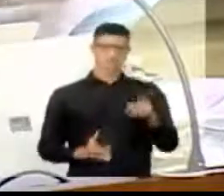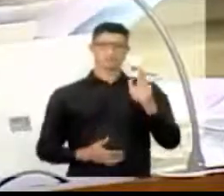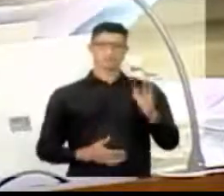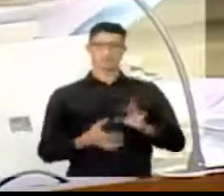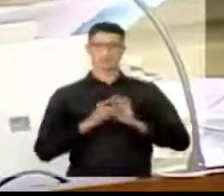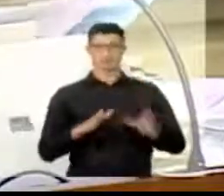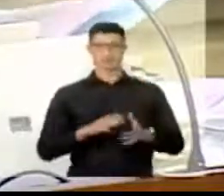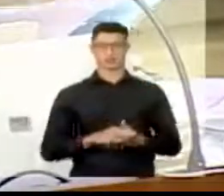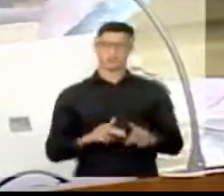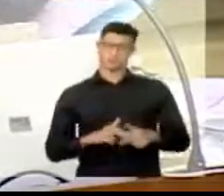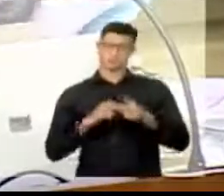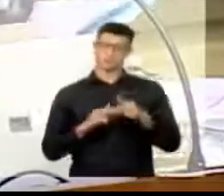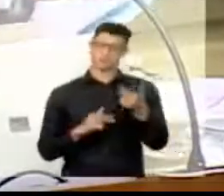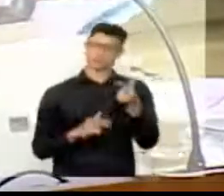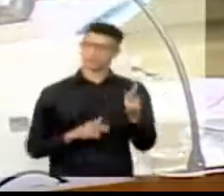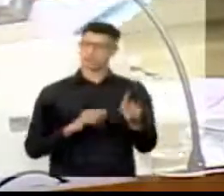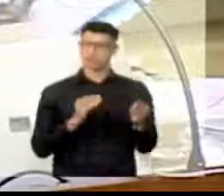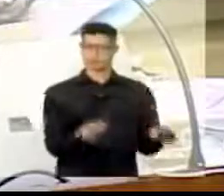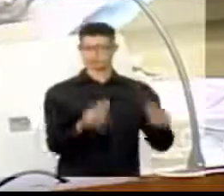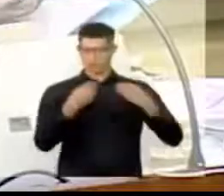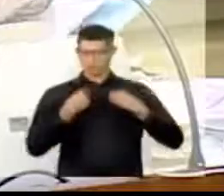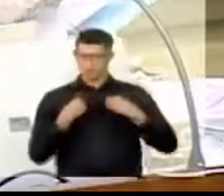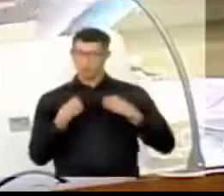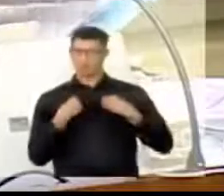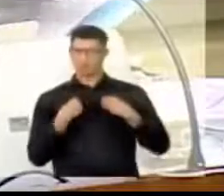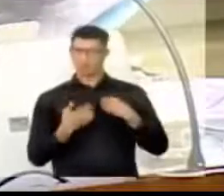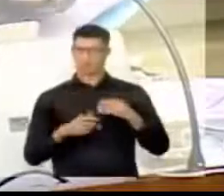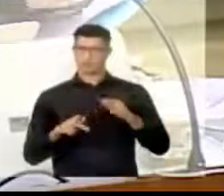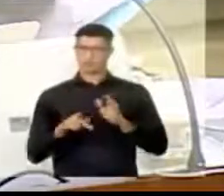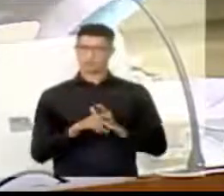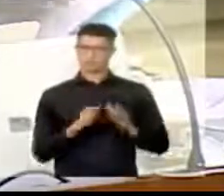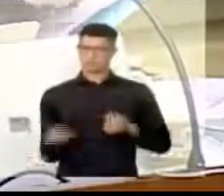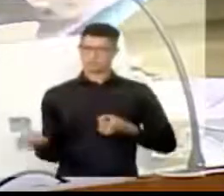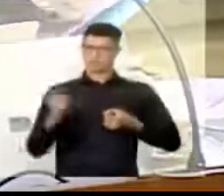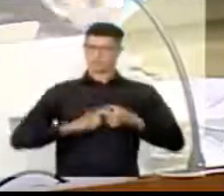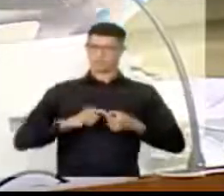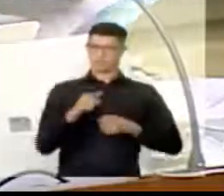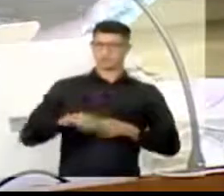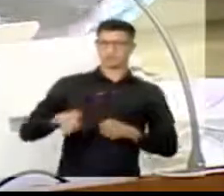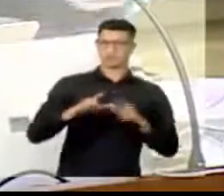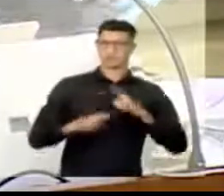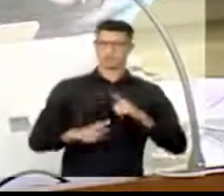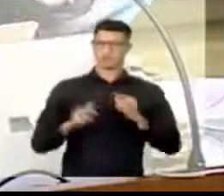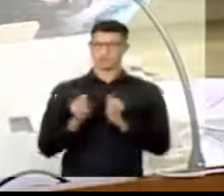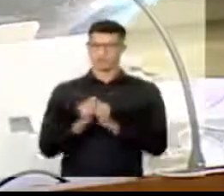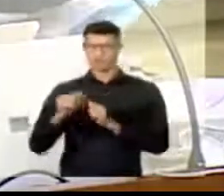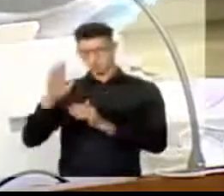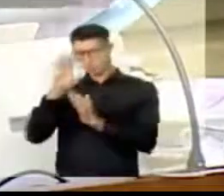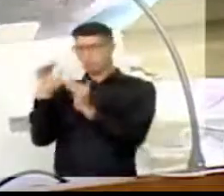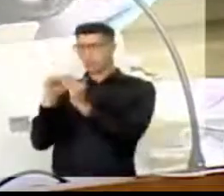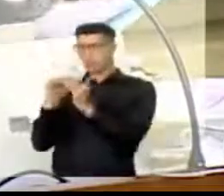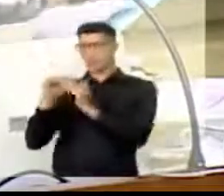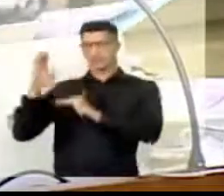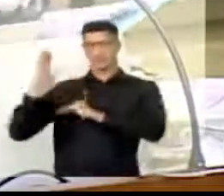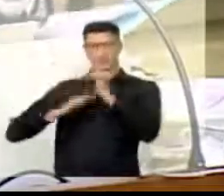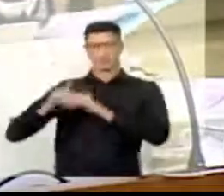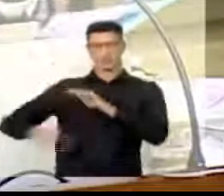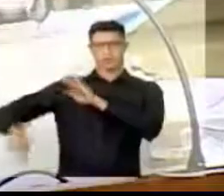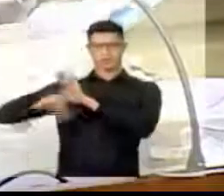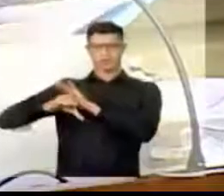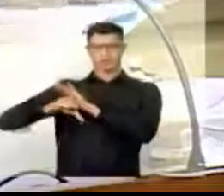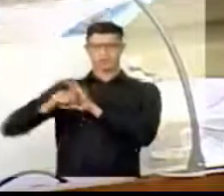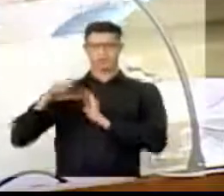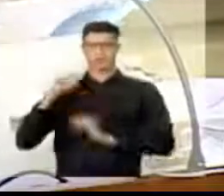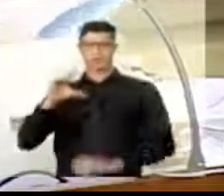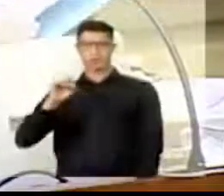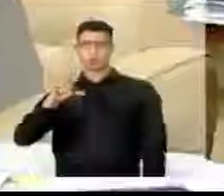fosse solto. Portanto, não transfira para mim esta parceria que Vossa Excelência tem com a leniência em relação à criminalidade do